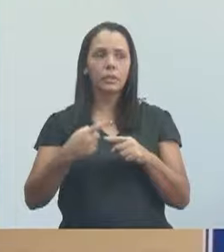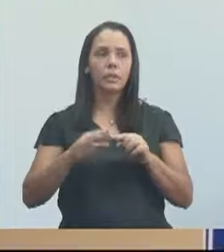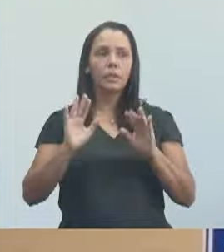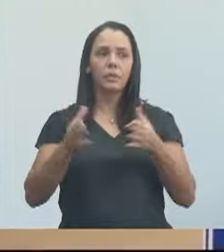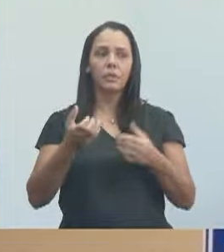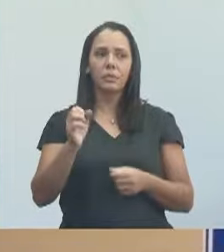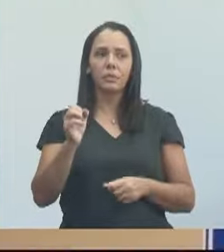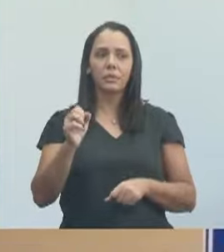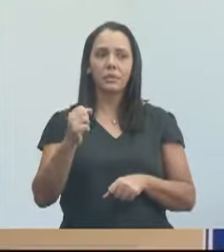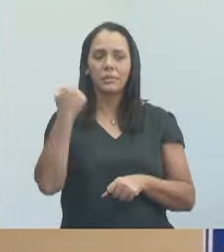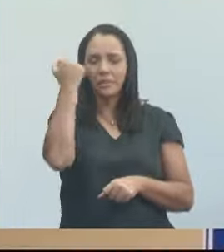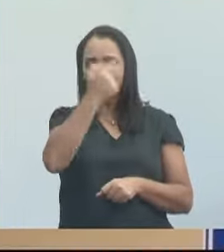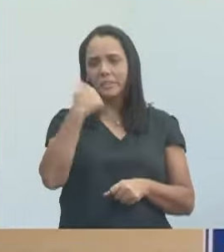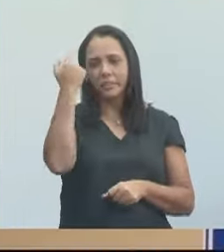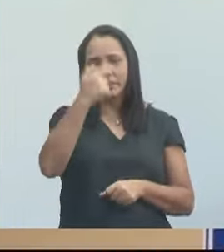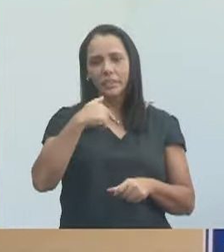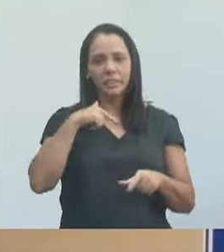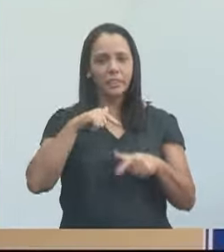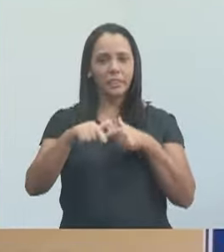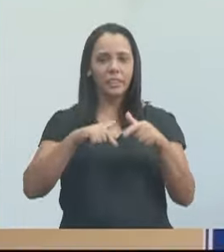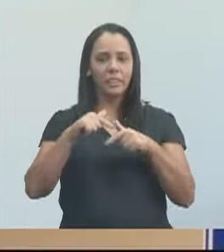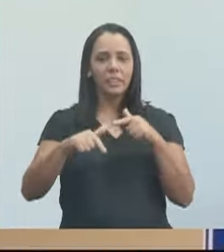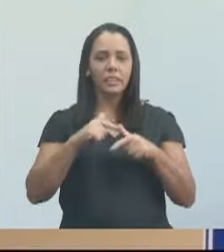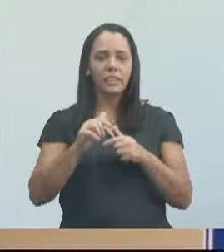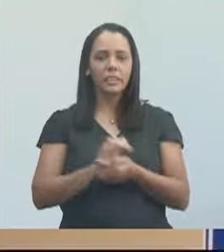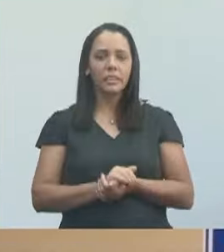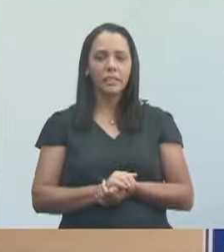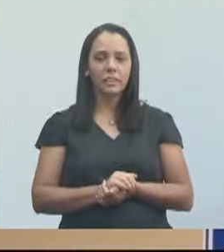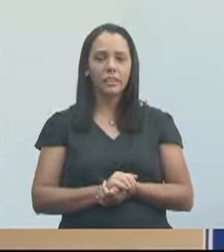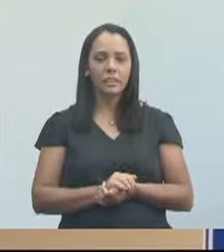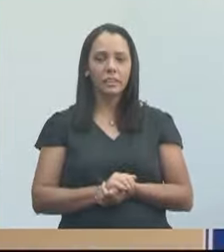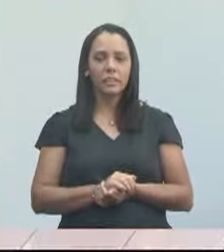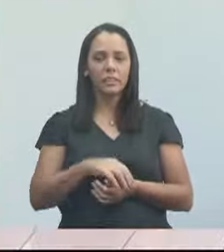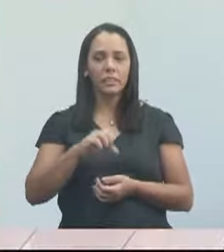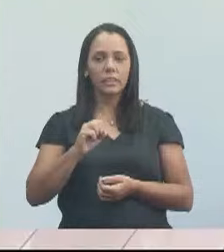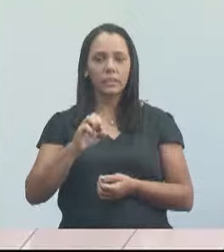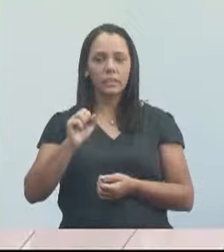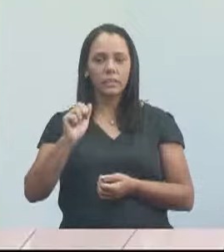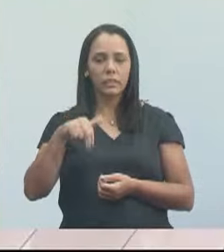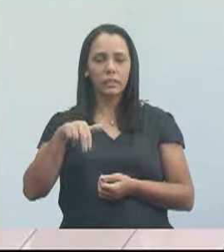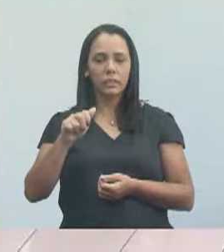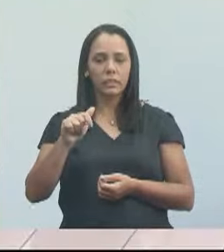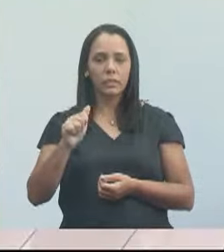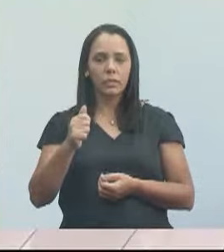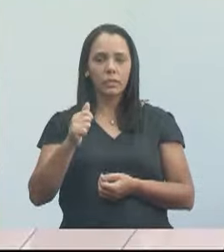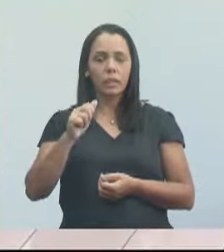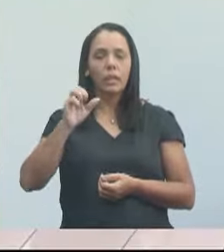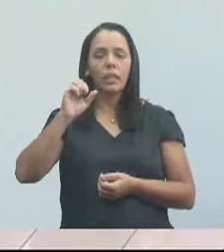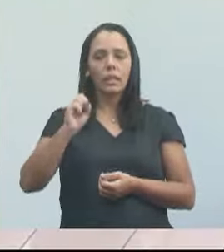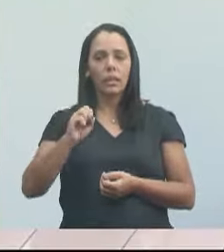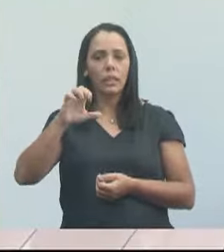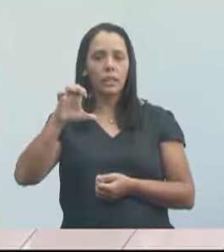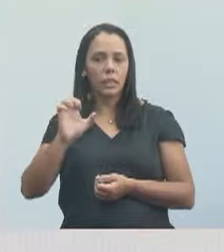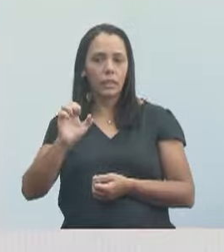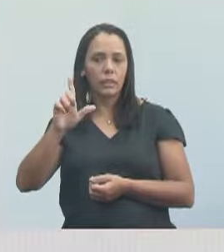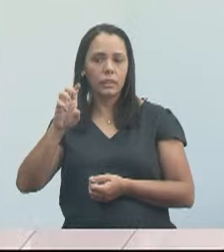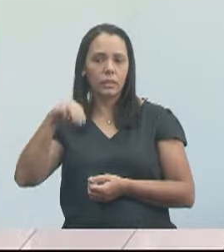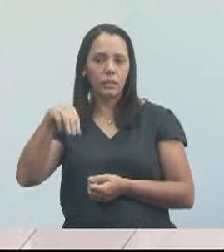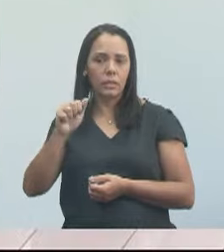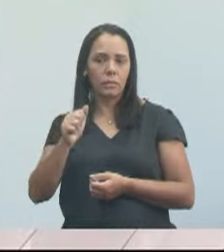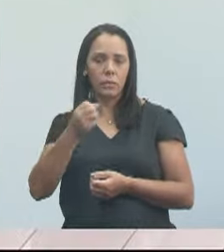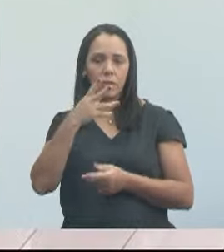tá bom? Obrigada, viu, meninas? Selma, seja bem-vinda. Pode colocar o primeiro slide para mim, por favor?